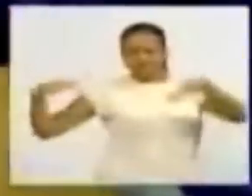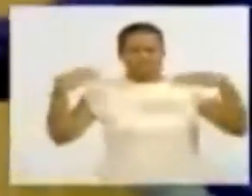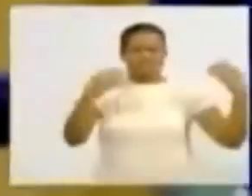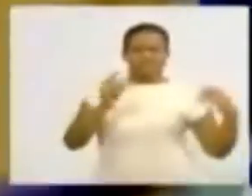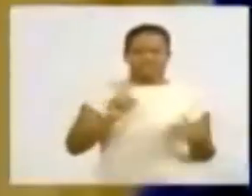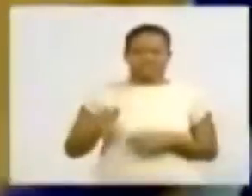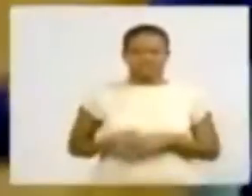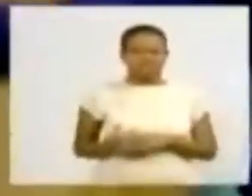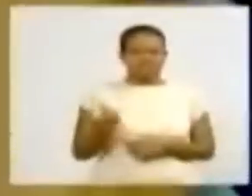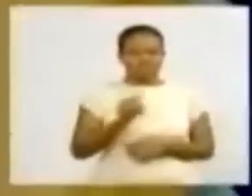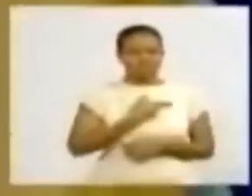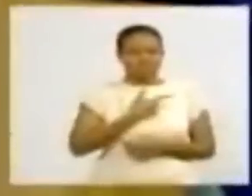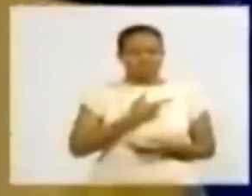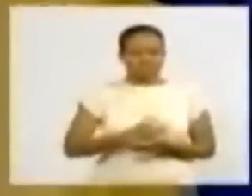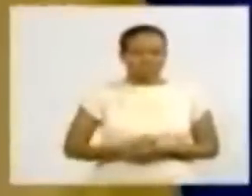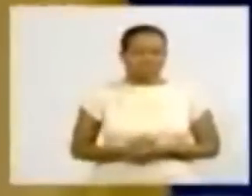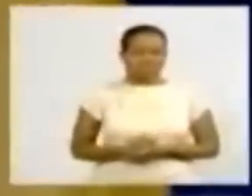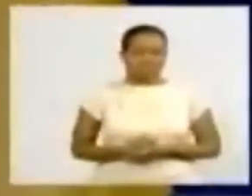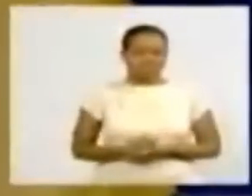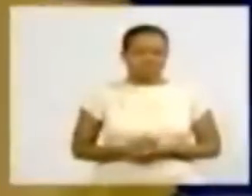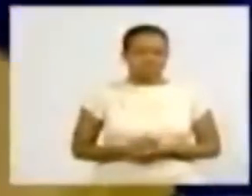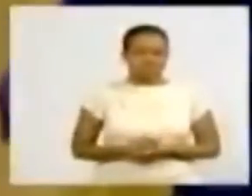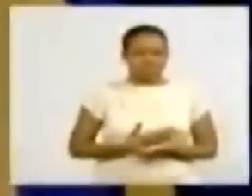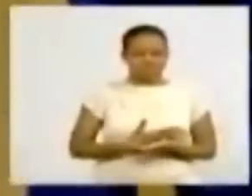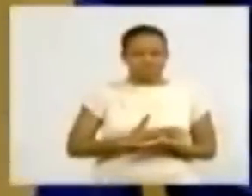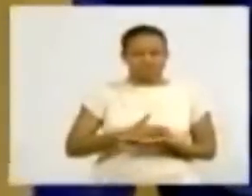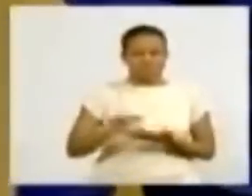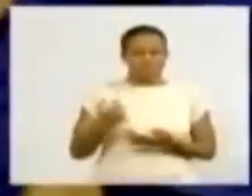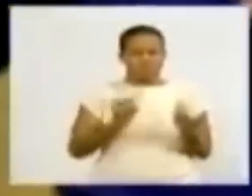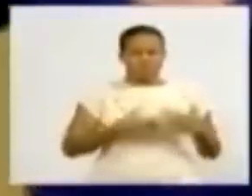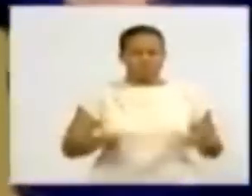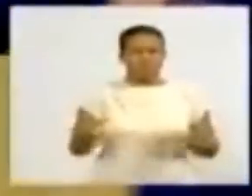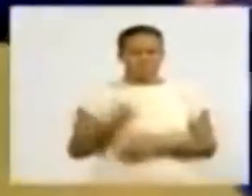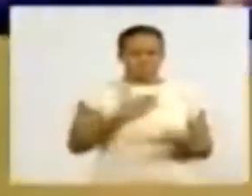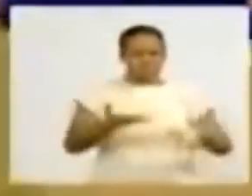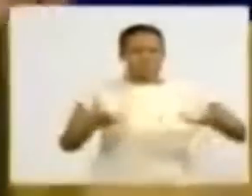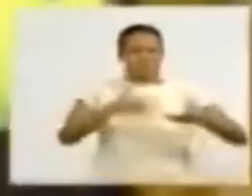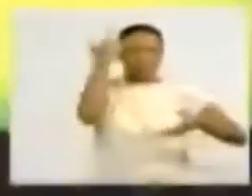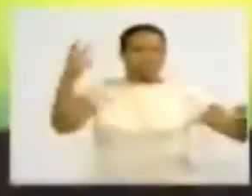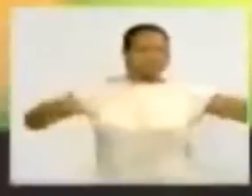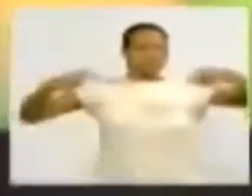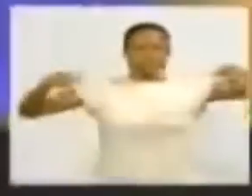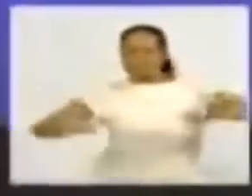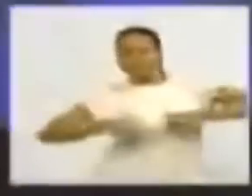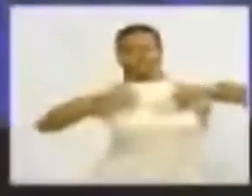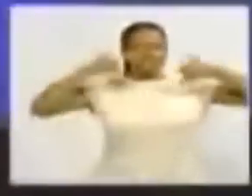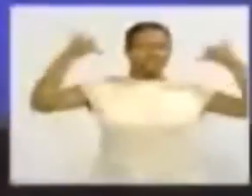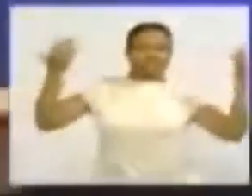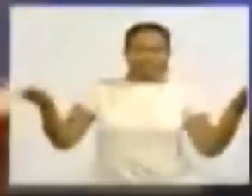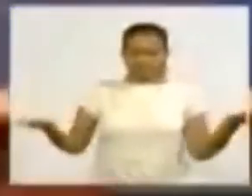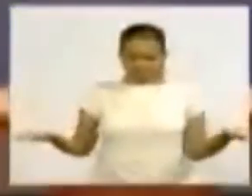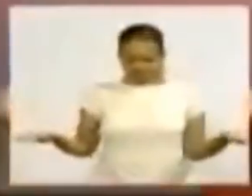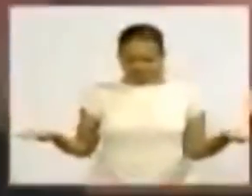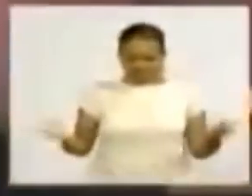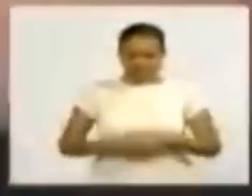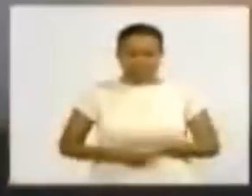suporta mais essa situação de não estar mais no rabo dele sobrevoando o mundo. É aqui. Esse é o papel de